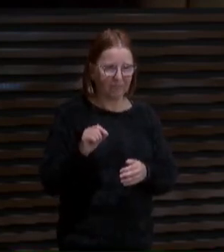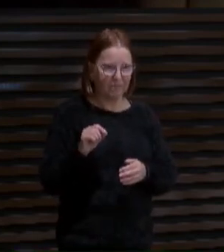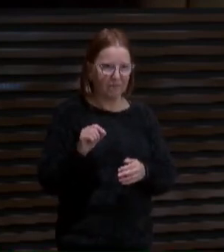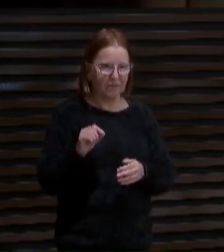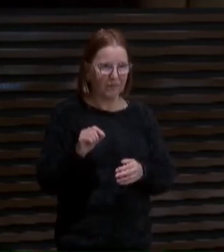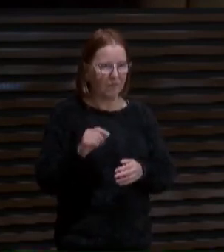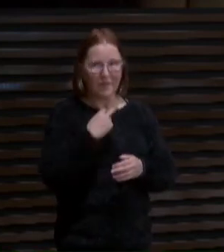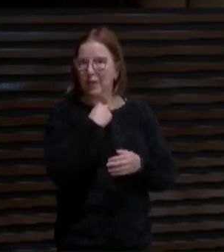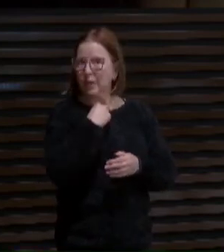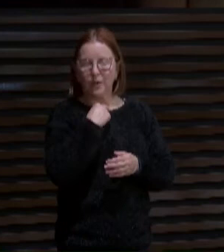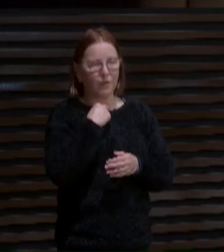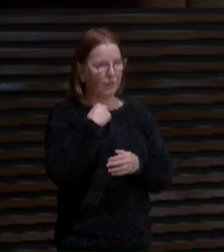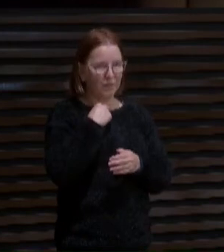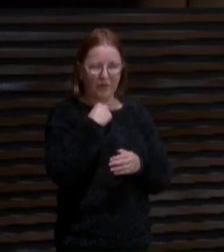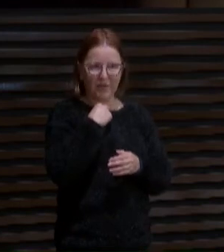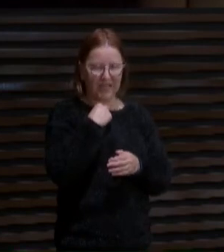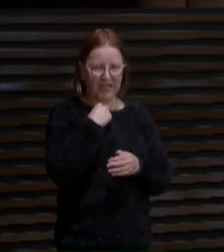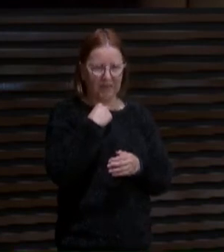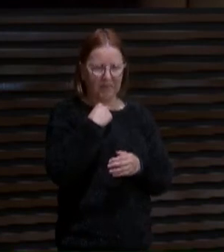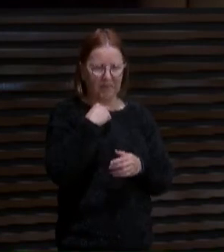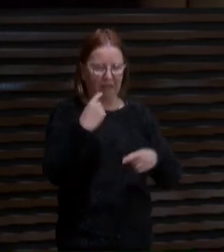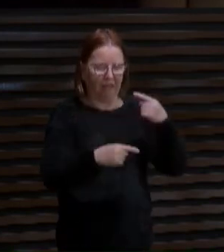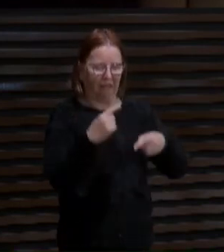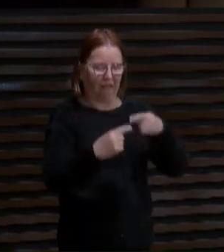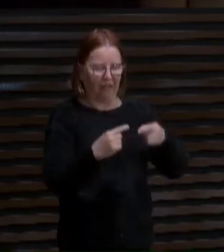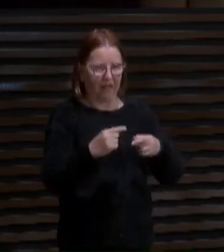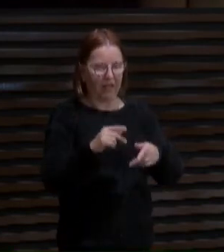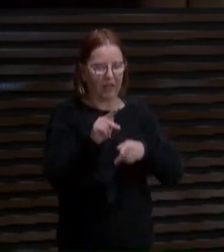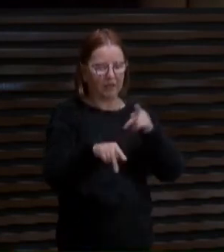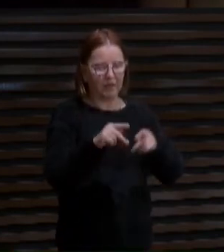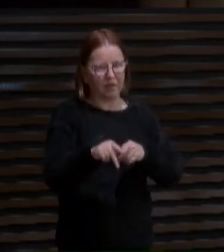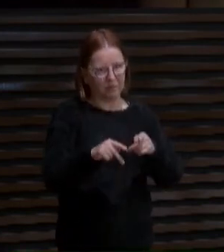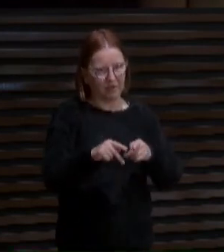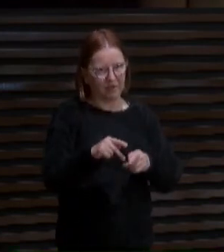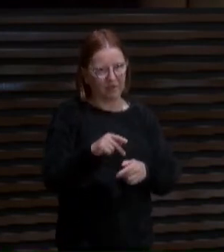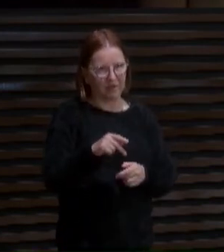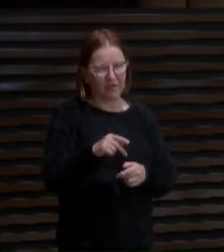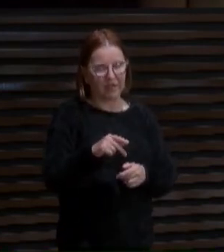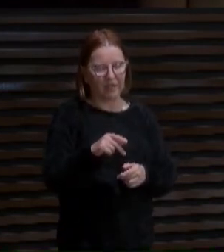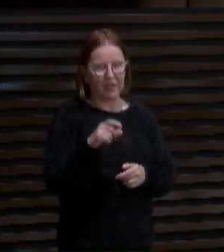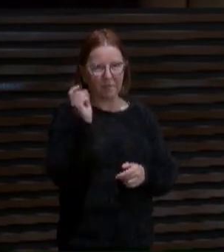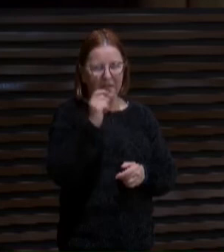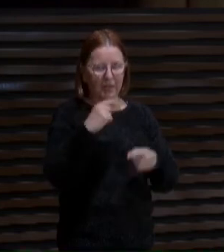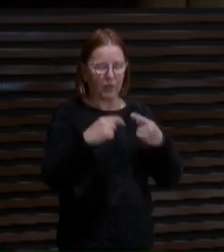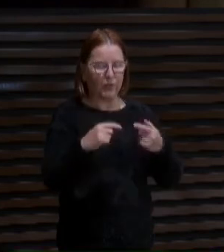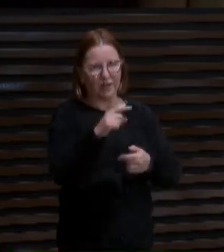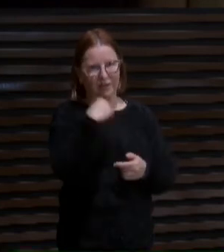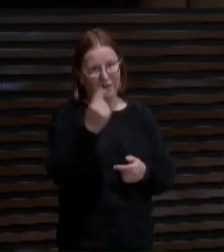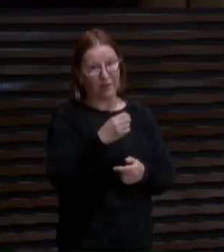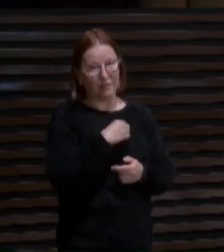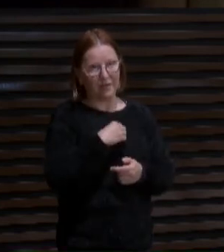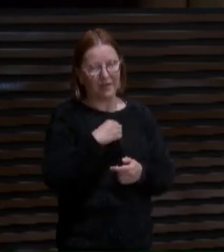os que nos difama e nos perseguem não é nosso dever nem tão pouco o nosso direito os pecados de